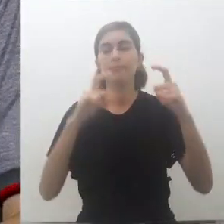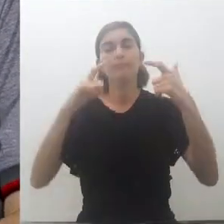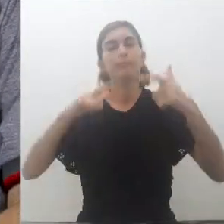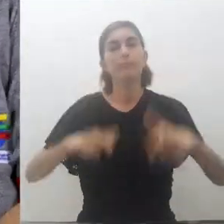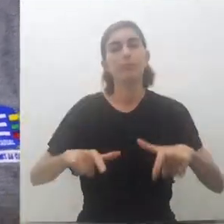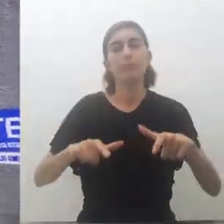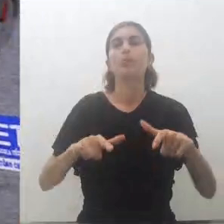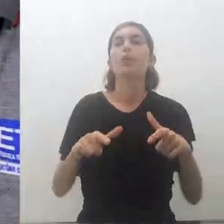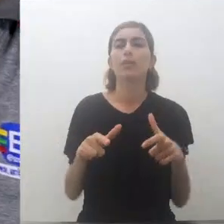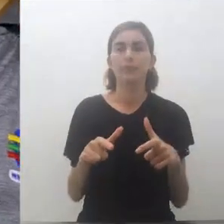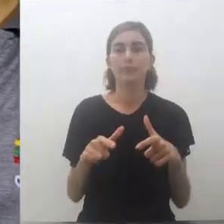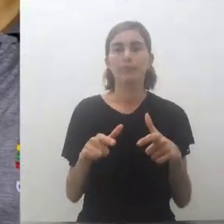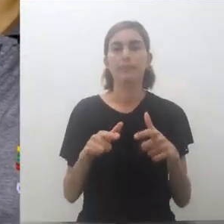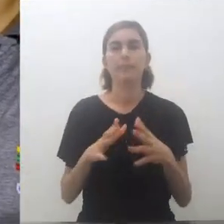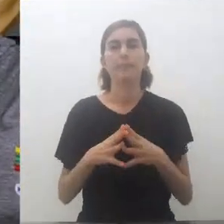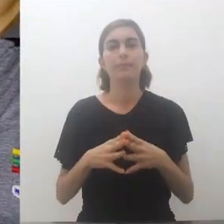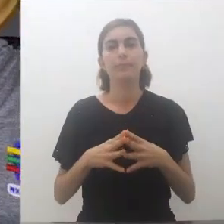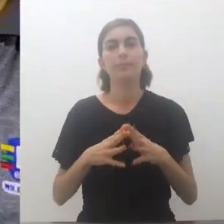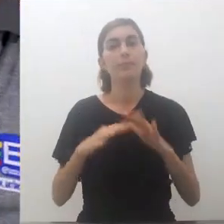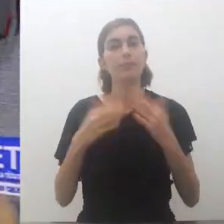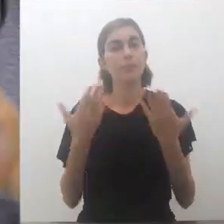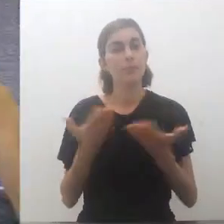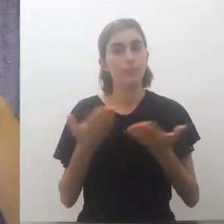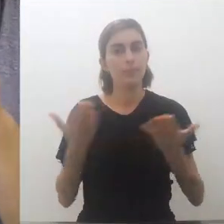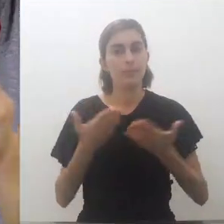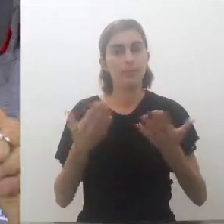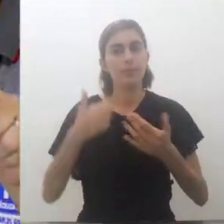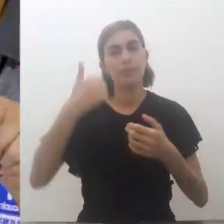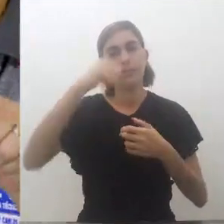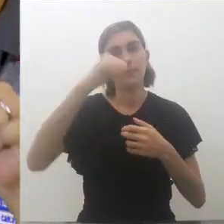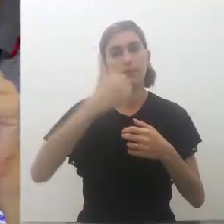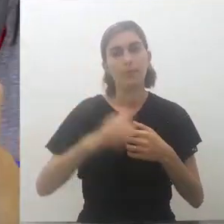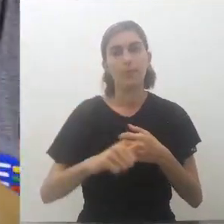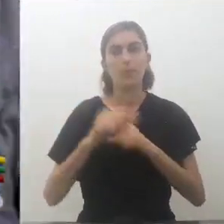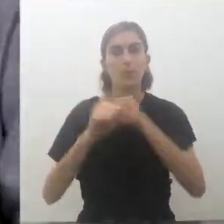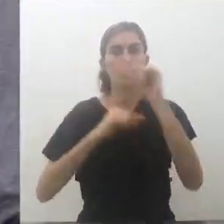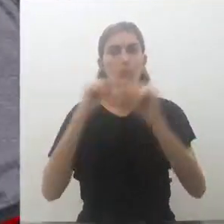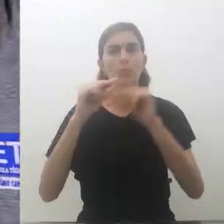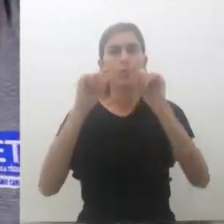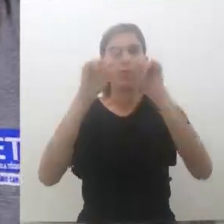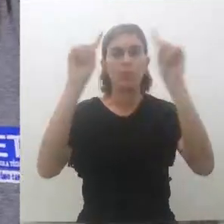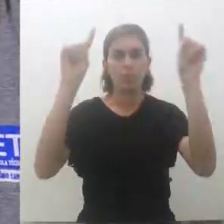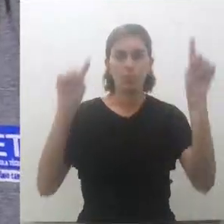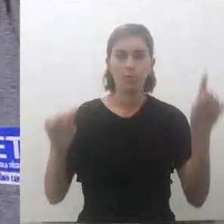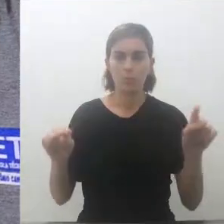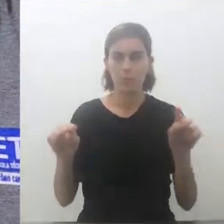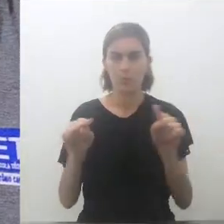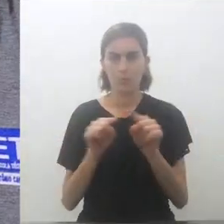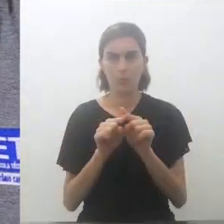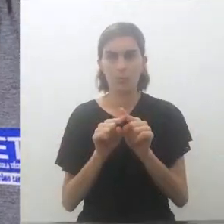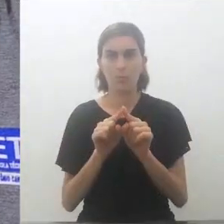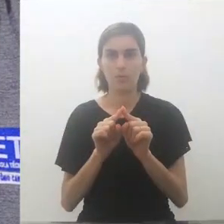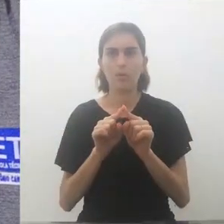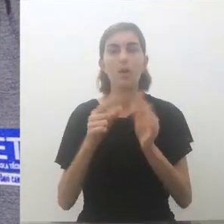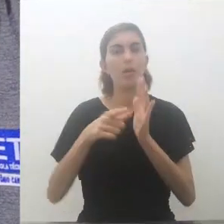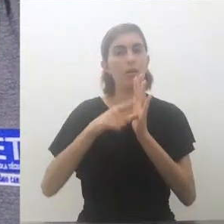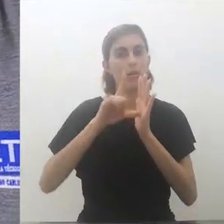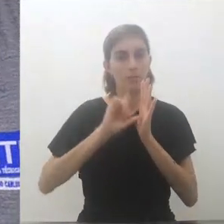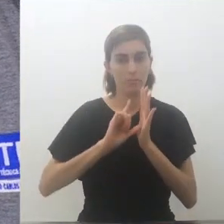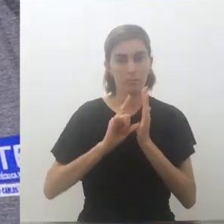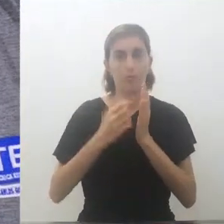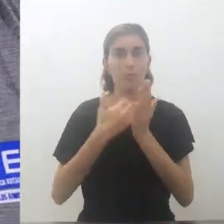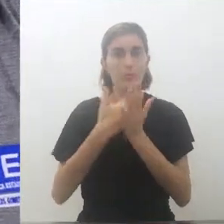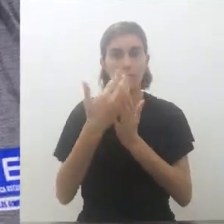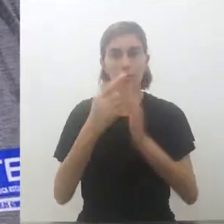definido. Vamos avaliar agora um pouco de enquadramento. Antes da gente partir para o